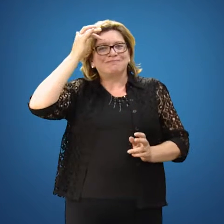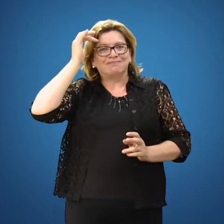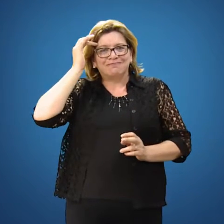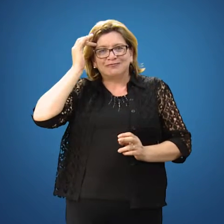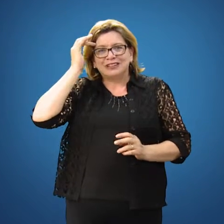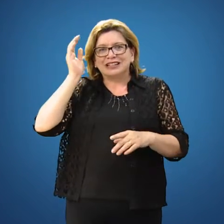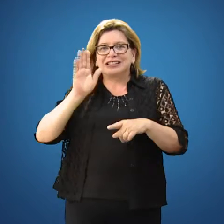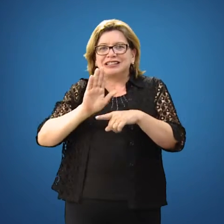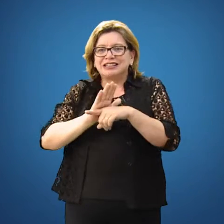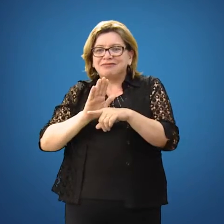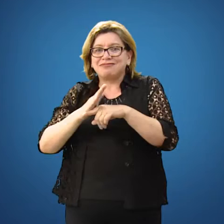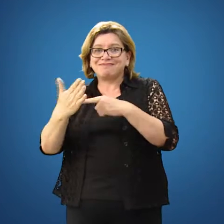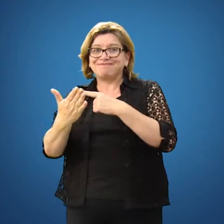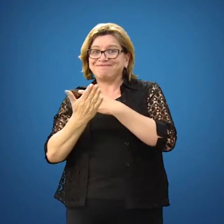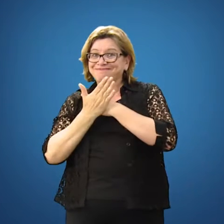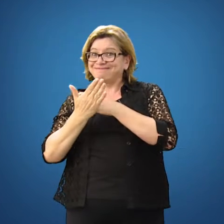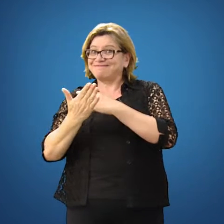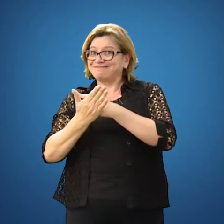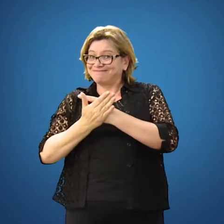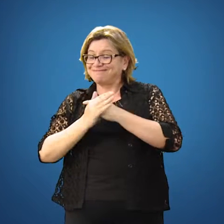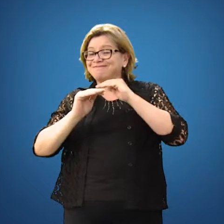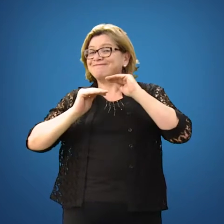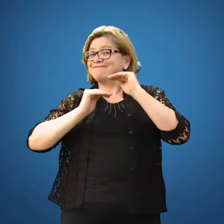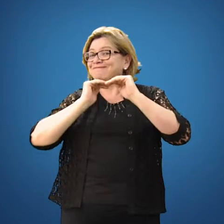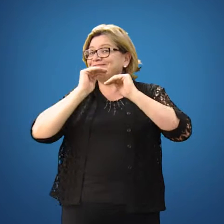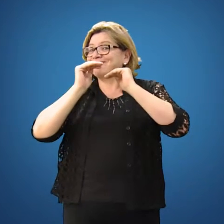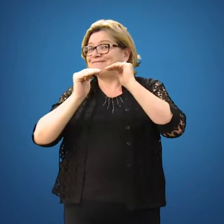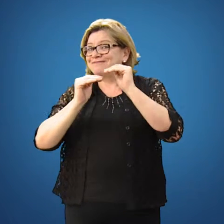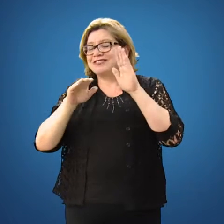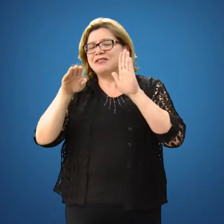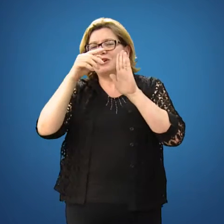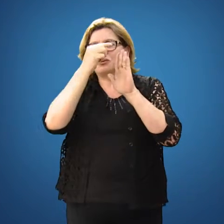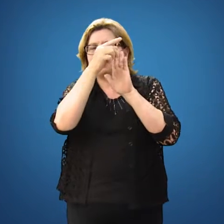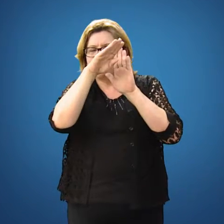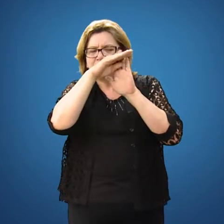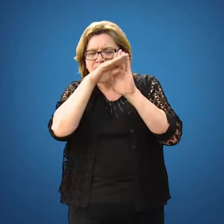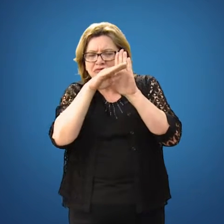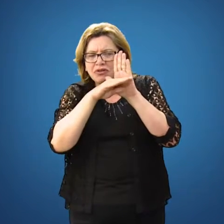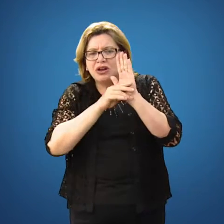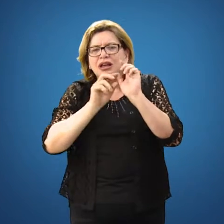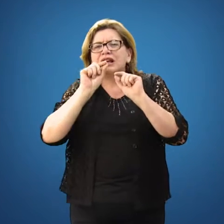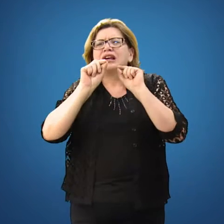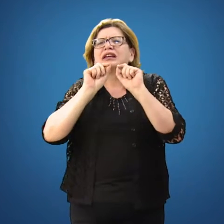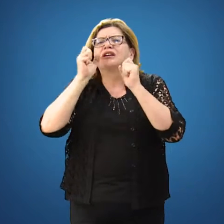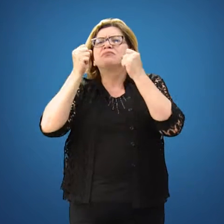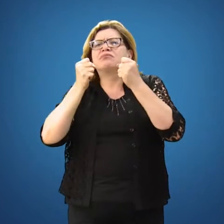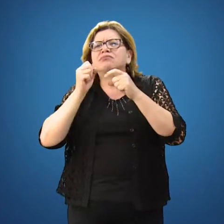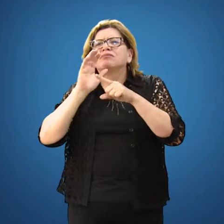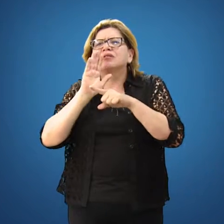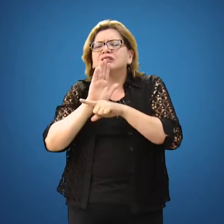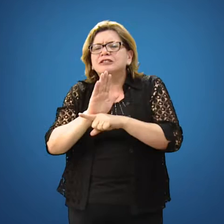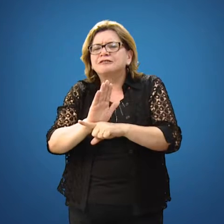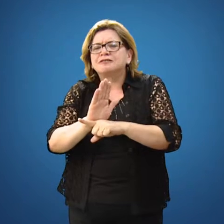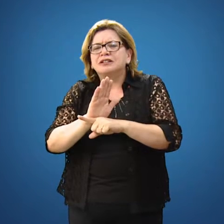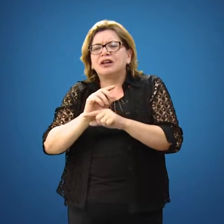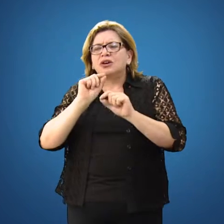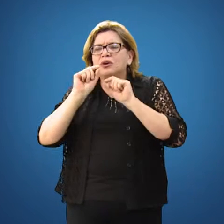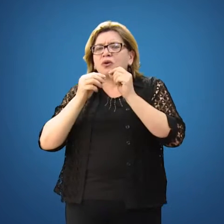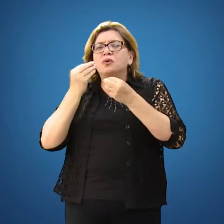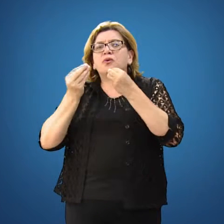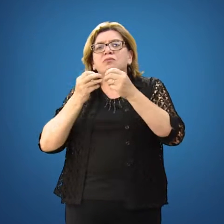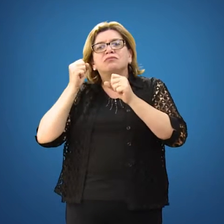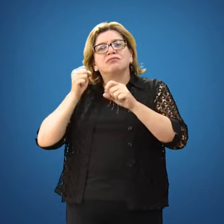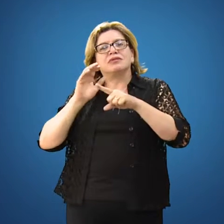que vão lhe auxiliar nesse processo, até fazer a listagem, verificar quem pode auxiliar, em que aspectos, né?